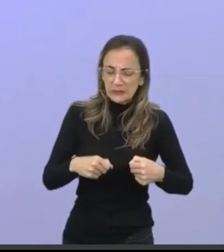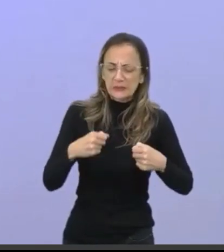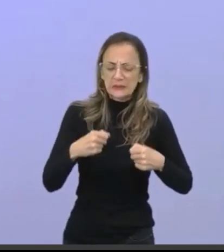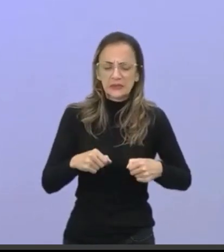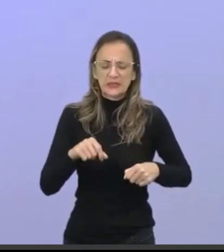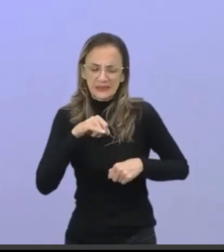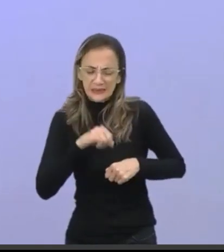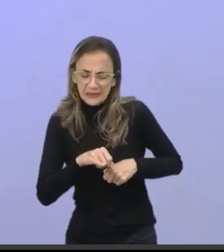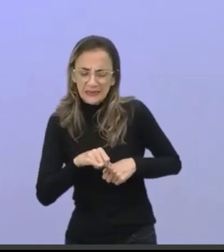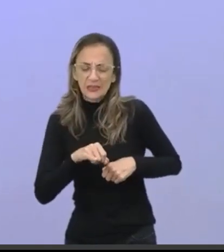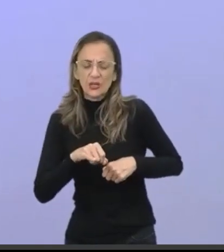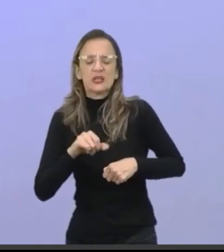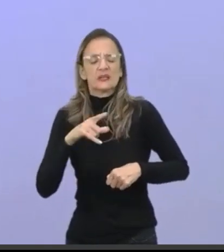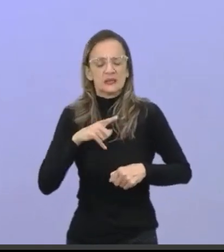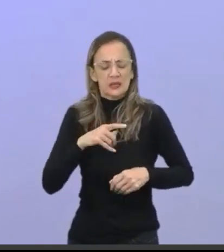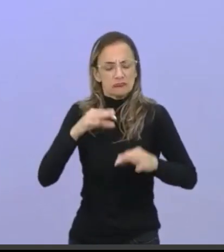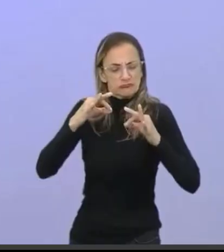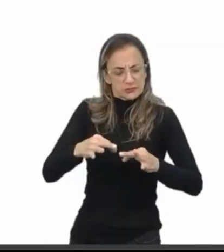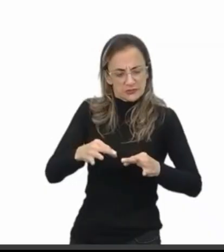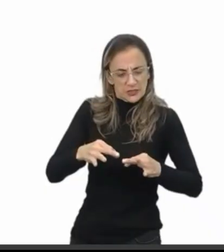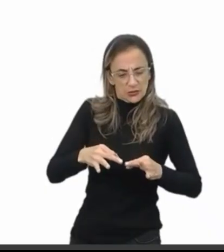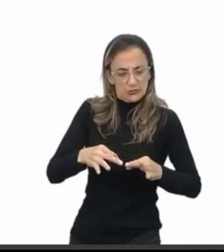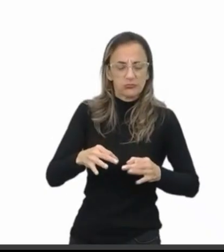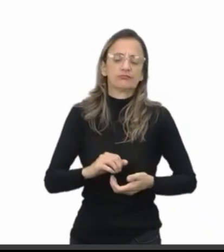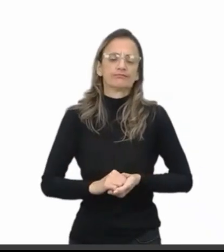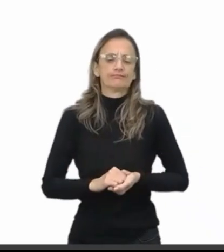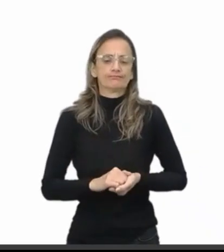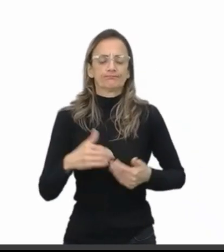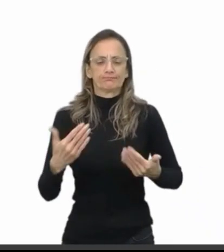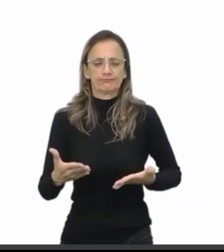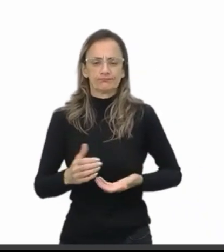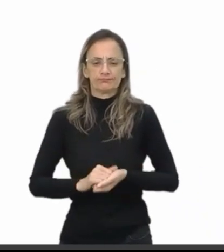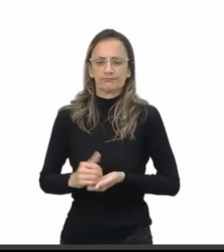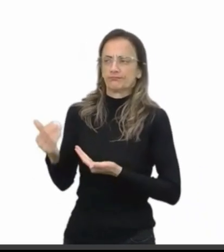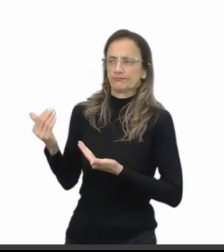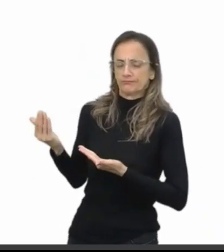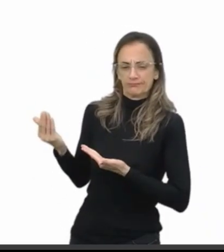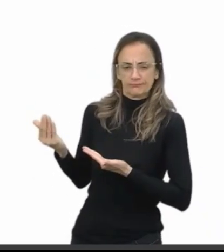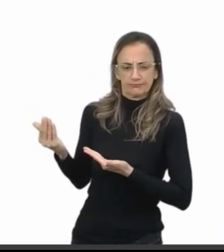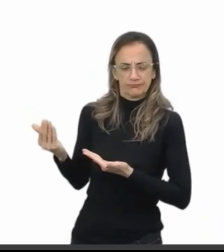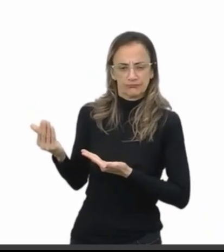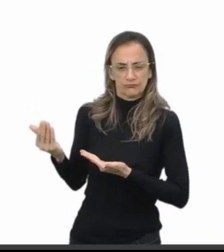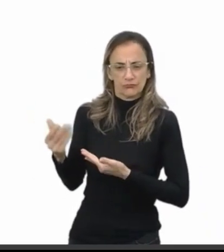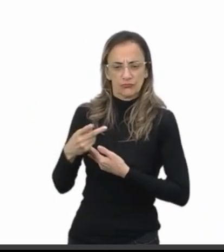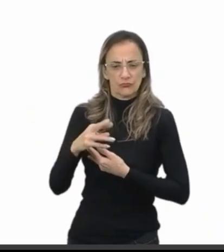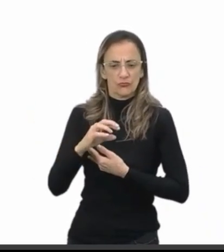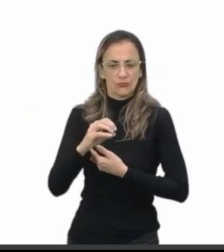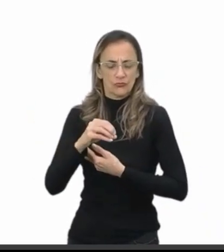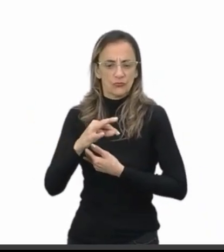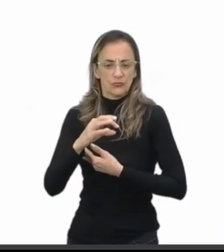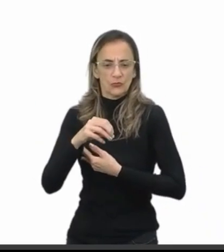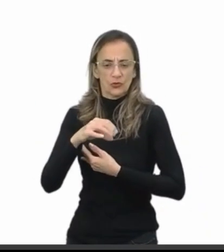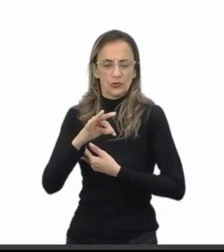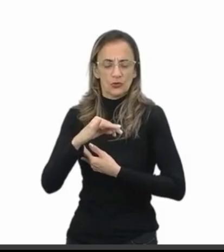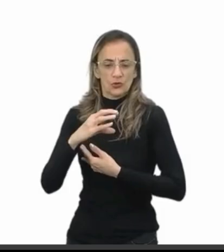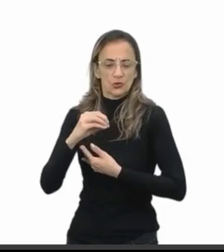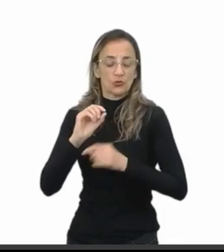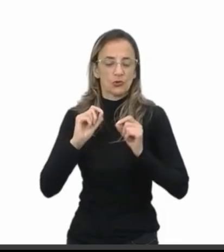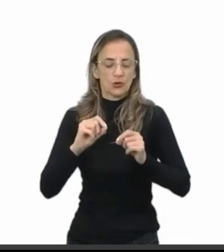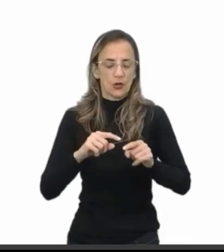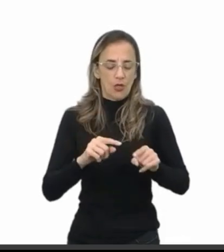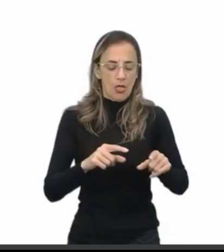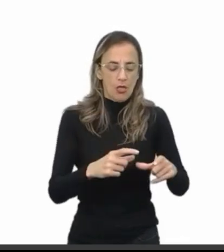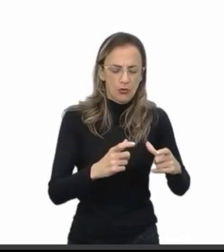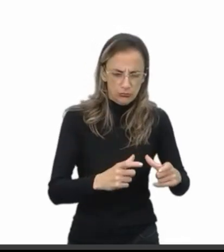ângulo correto, para depois a gente fixar o canudo. E aí a gente vai ter o ápice do protótipo, que é a parte, então, do reservatório da água. Ali a gente vai